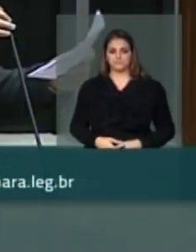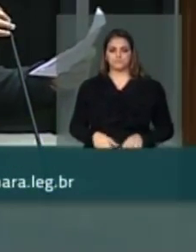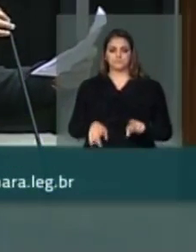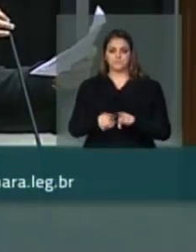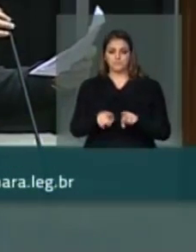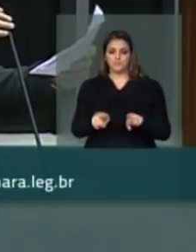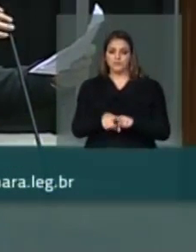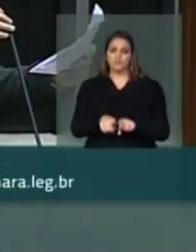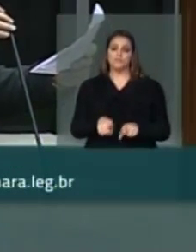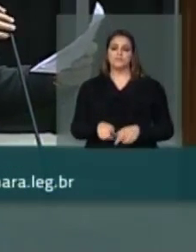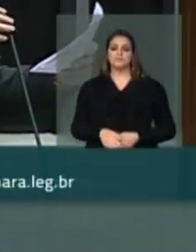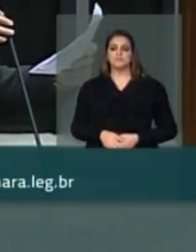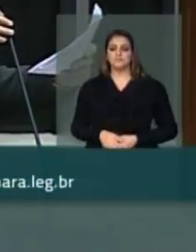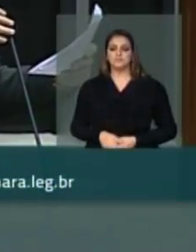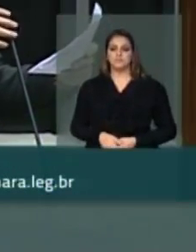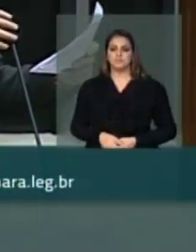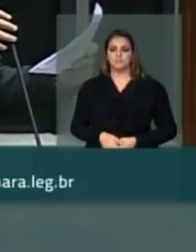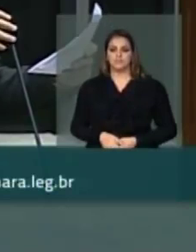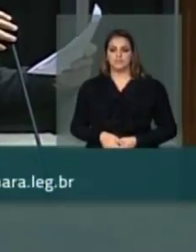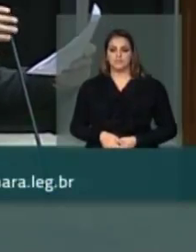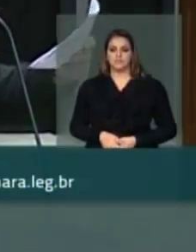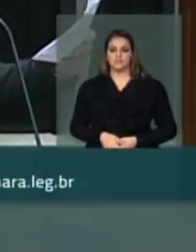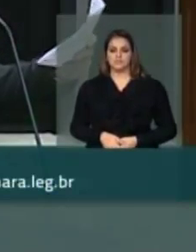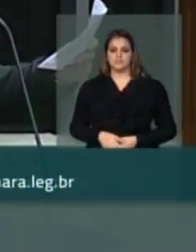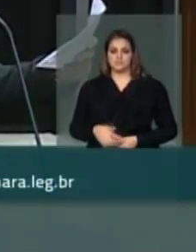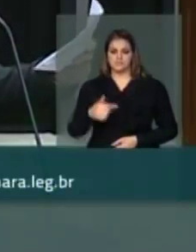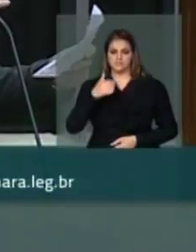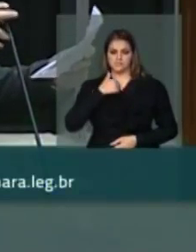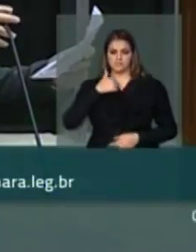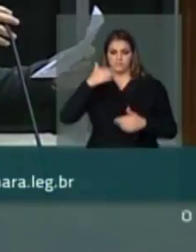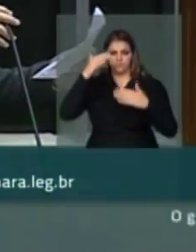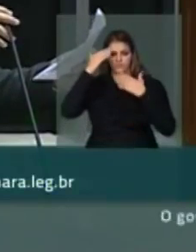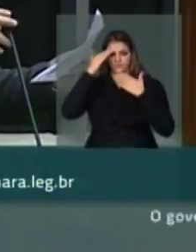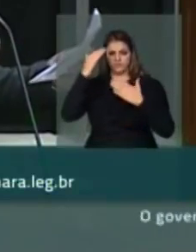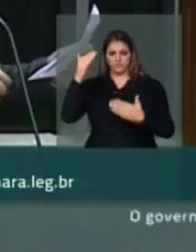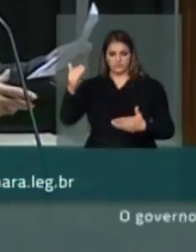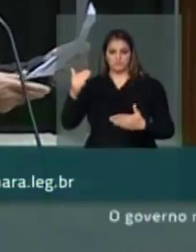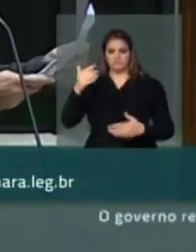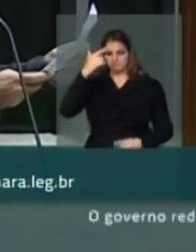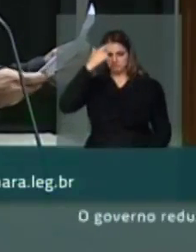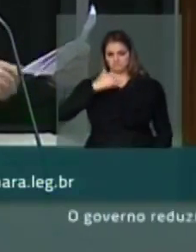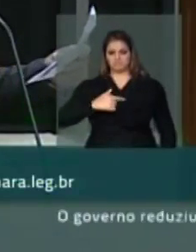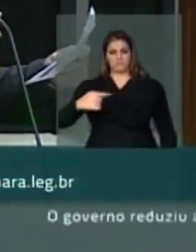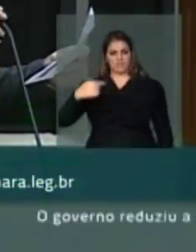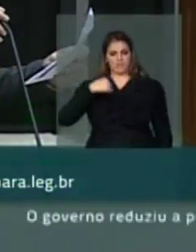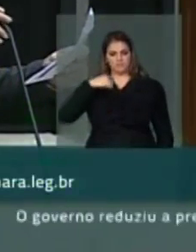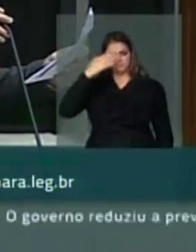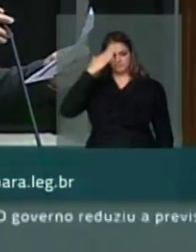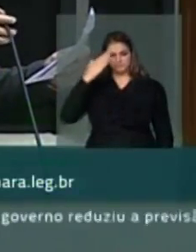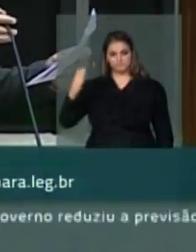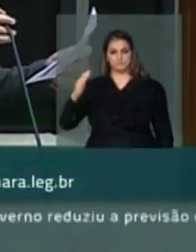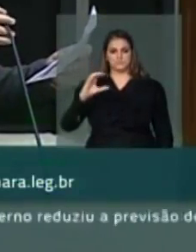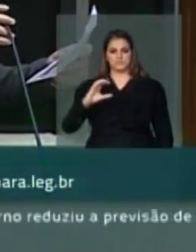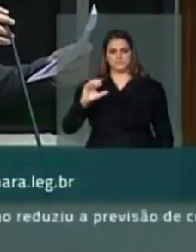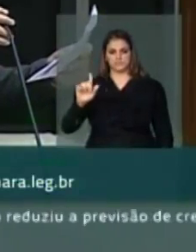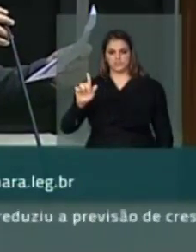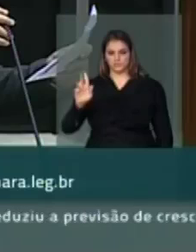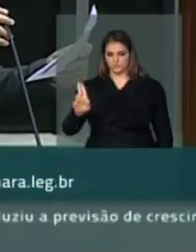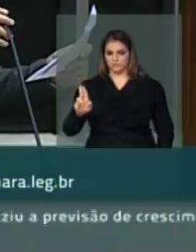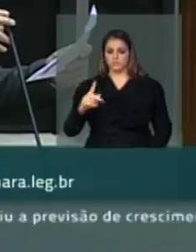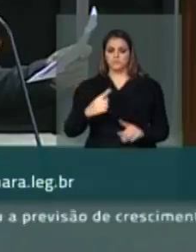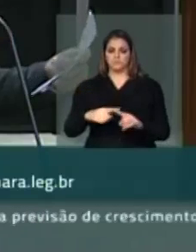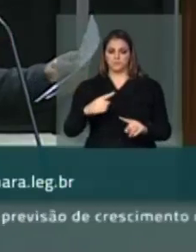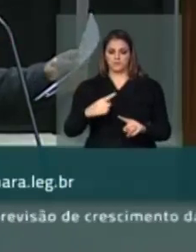tornar público meu agradecimento como cidadão à Controladoria Geral da União